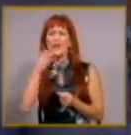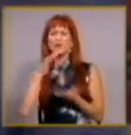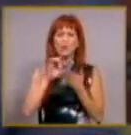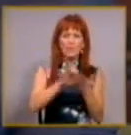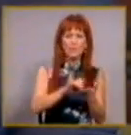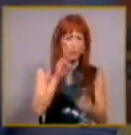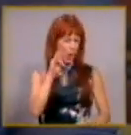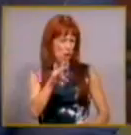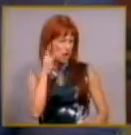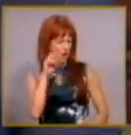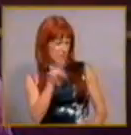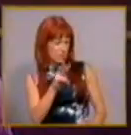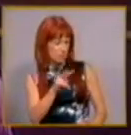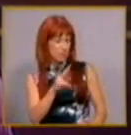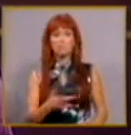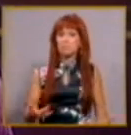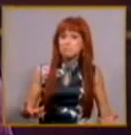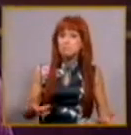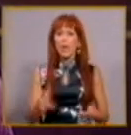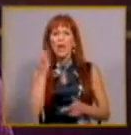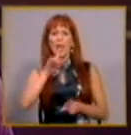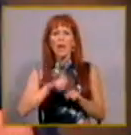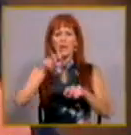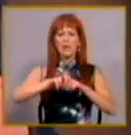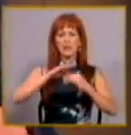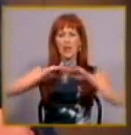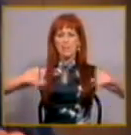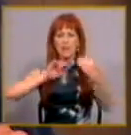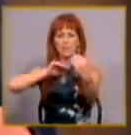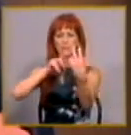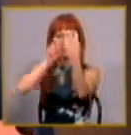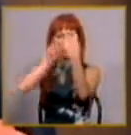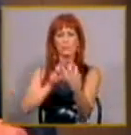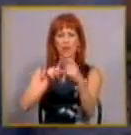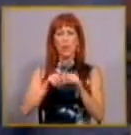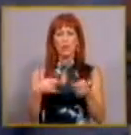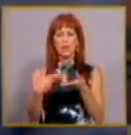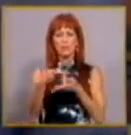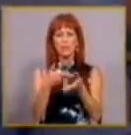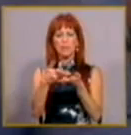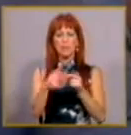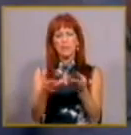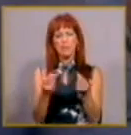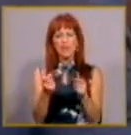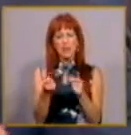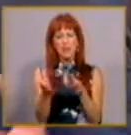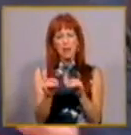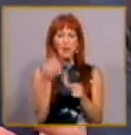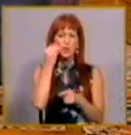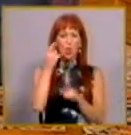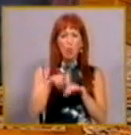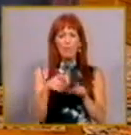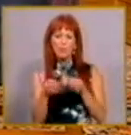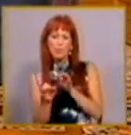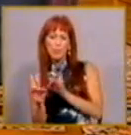de quem nos está a olhar de lá de fora, de quem nos vai sentar-se à mesa para podermos negociar mais folga, para termos mais dinheiro, para porventura fazer